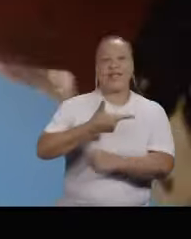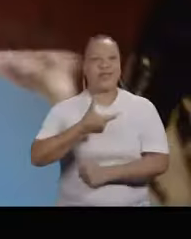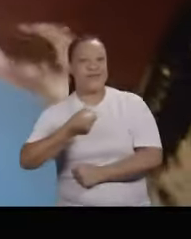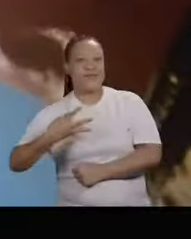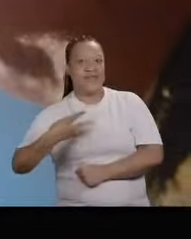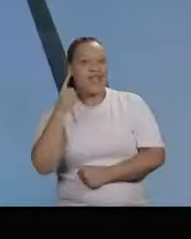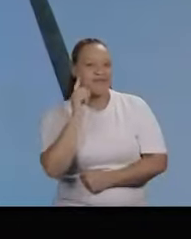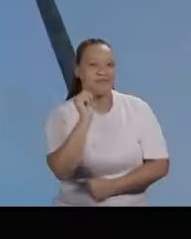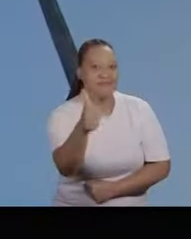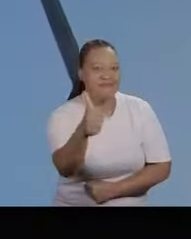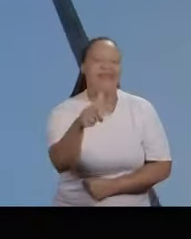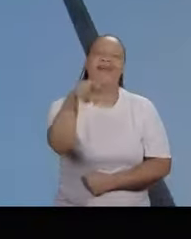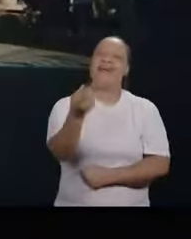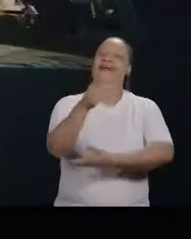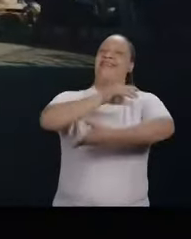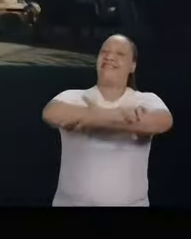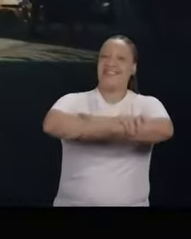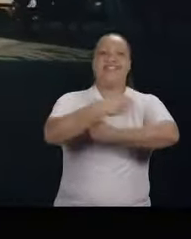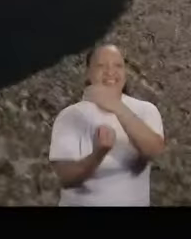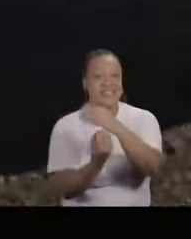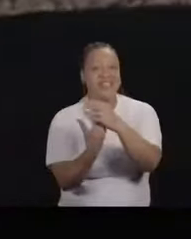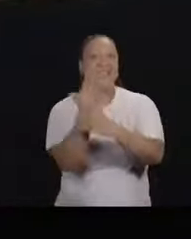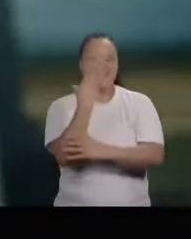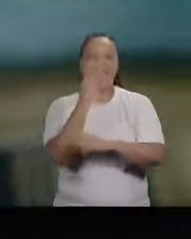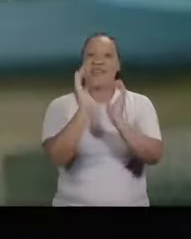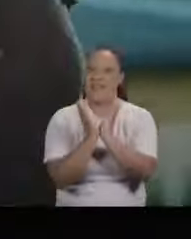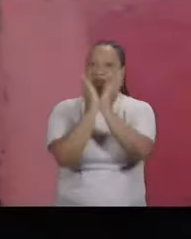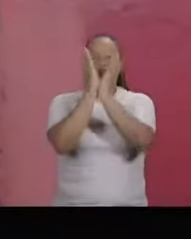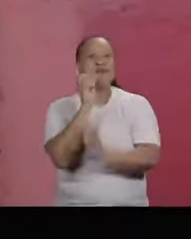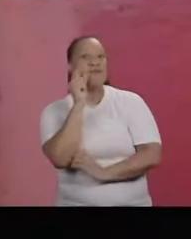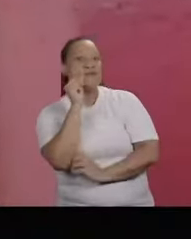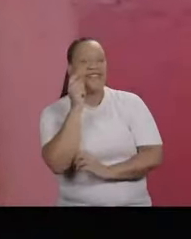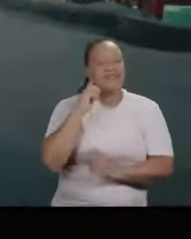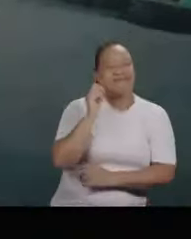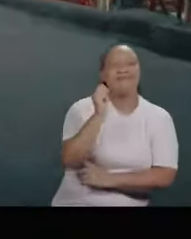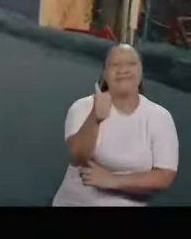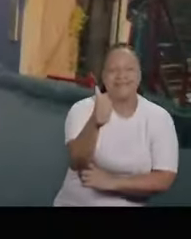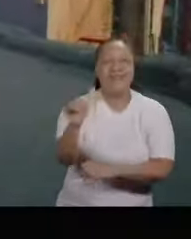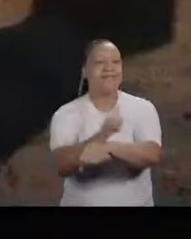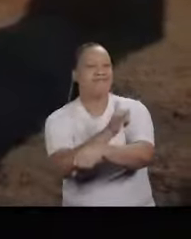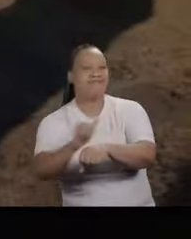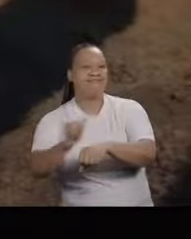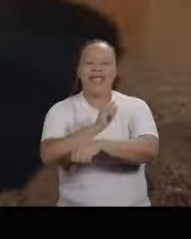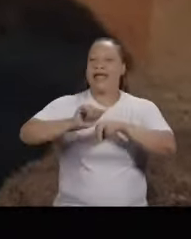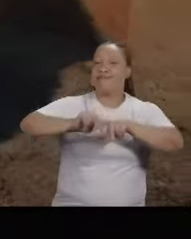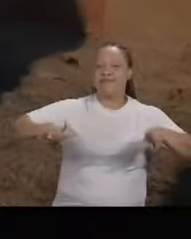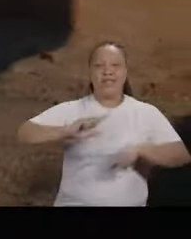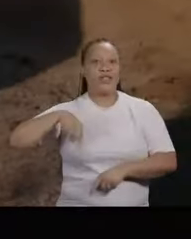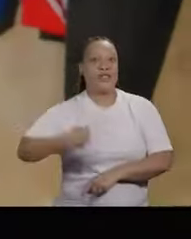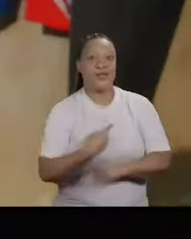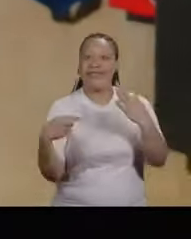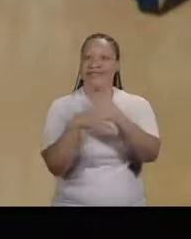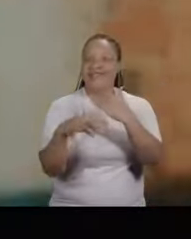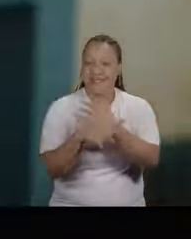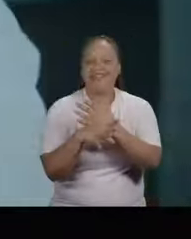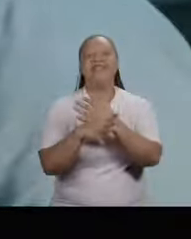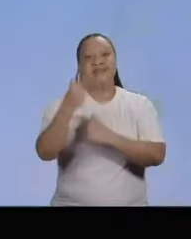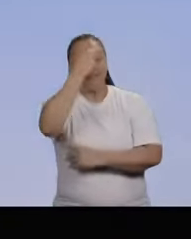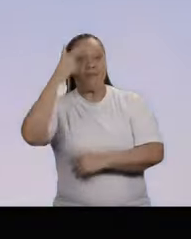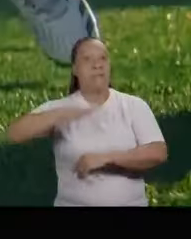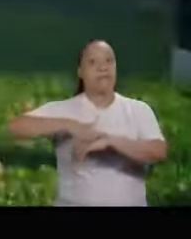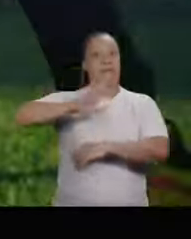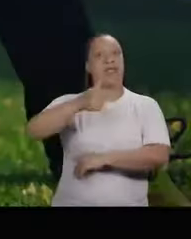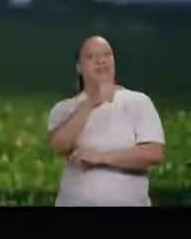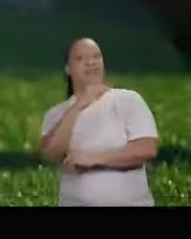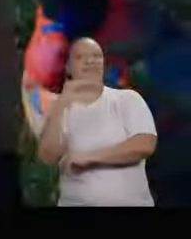Massa 2024. Essa parceria criou a Copa Maceió É Massa, a maior competição amadora da história da nossa cidade.